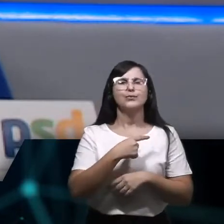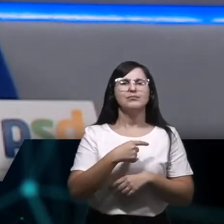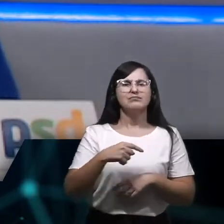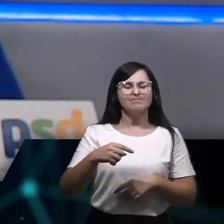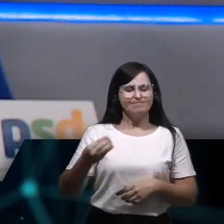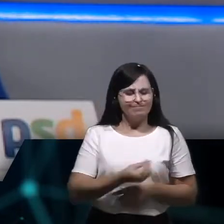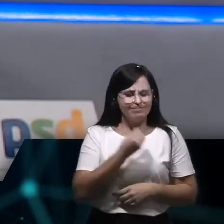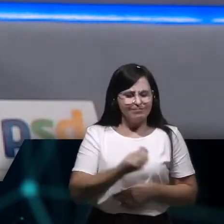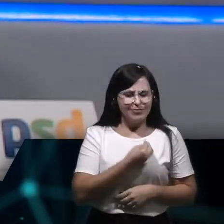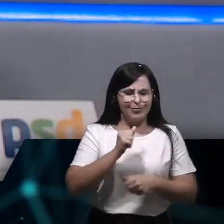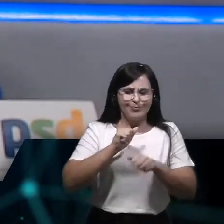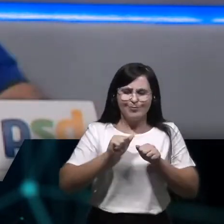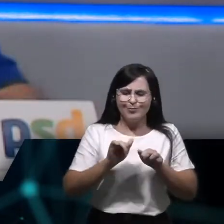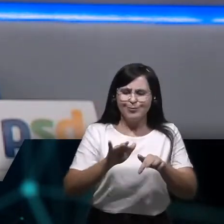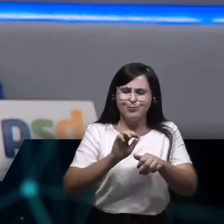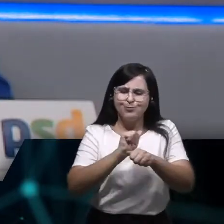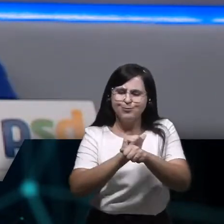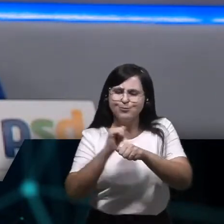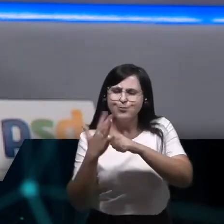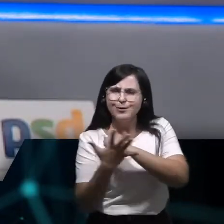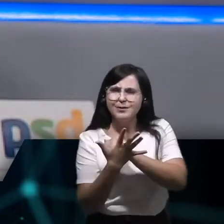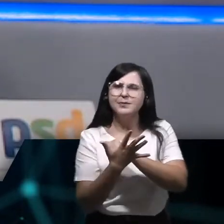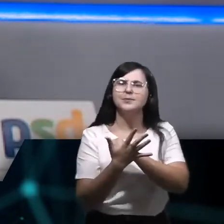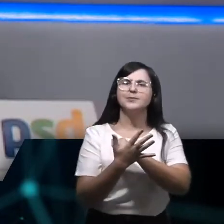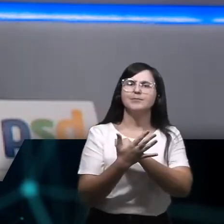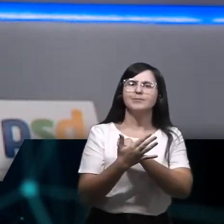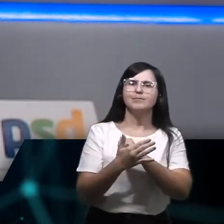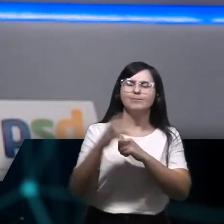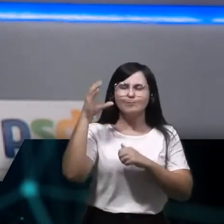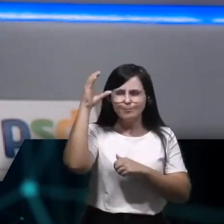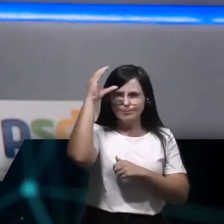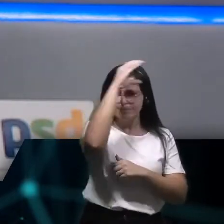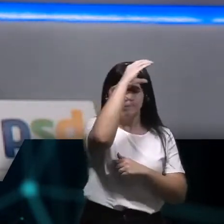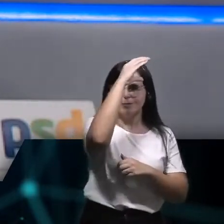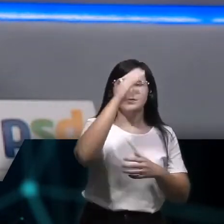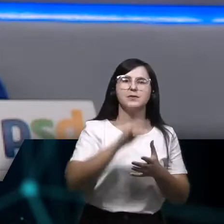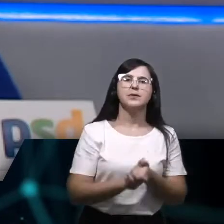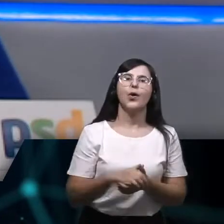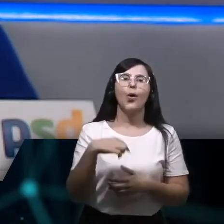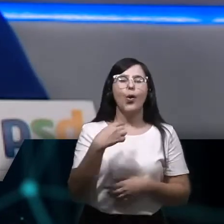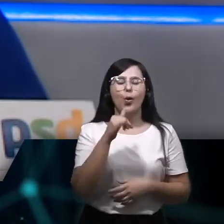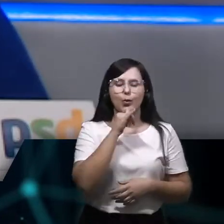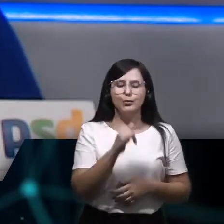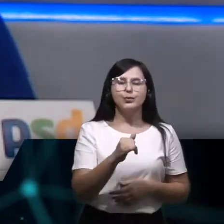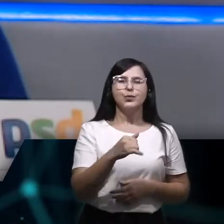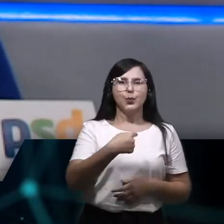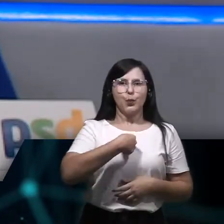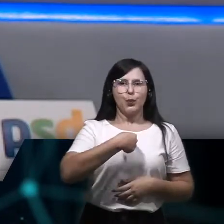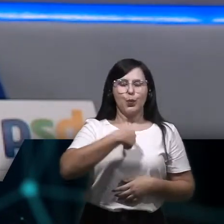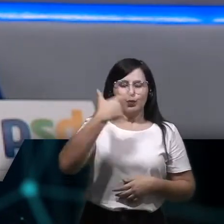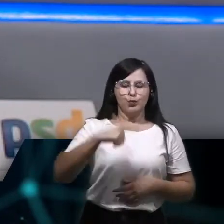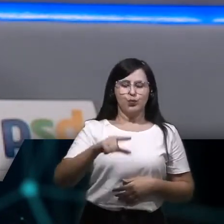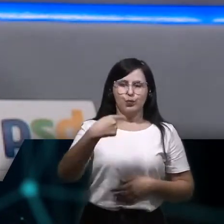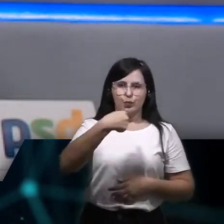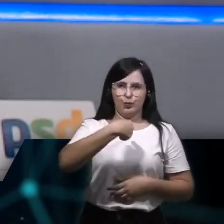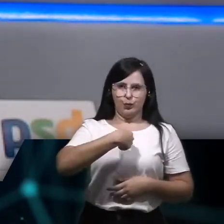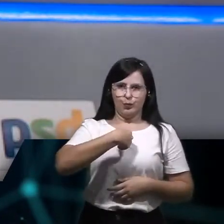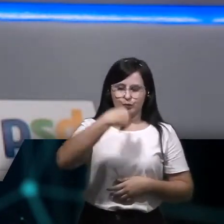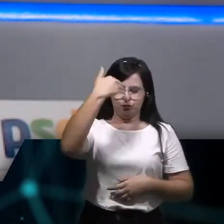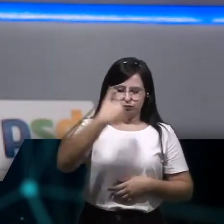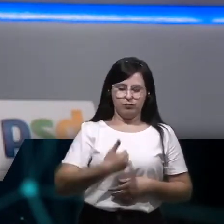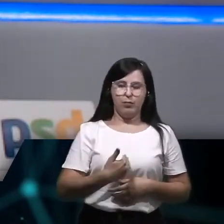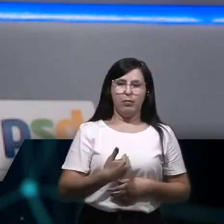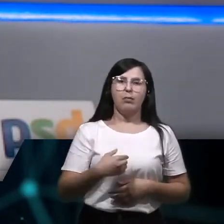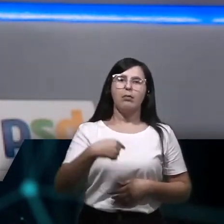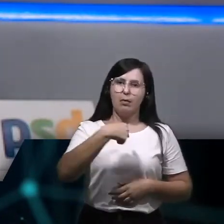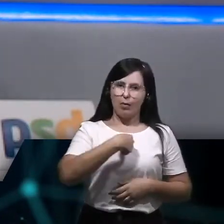cabeça erguida, com competência, enfrentamos a dificuldade. E é por isso que eu digo, aqui eu estou novamente, porque eu tenho capacidade